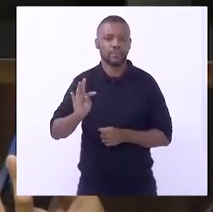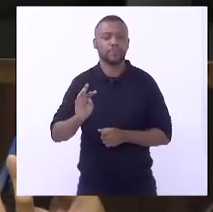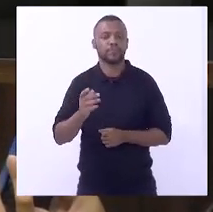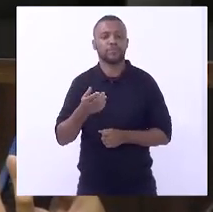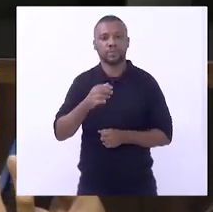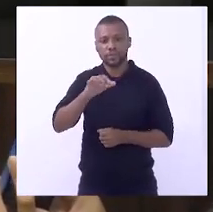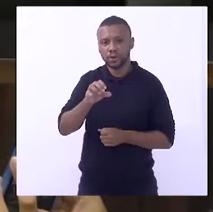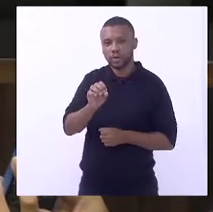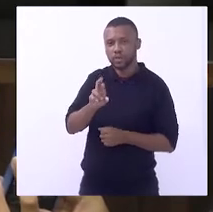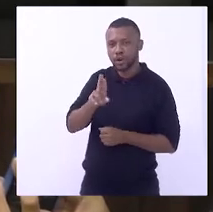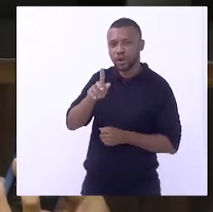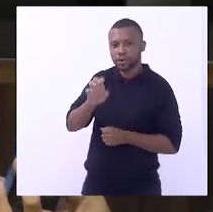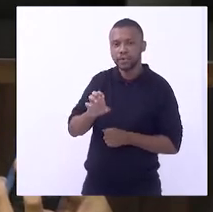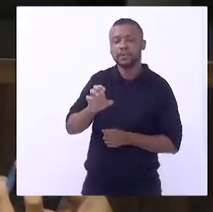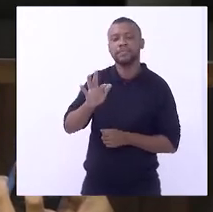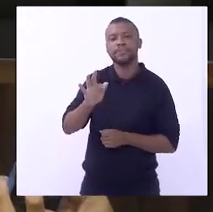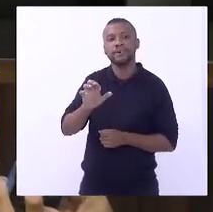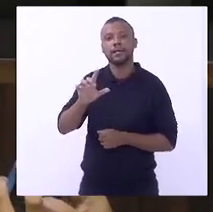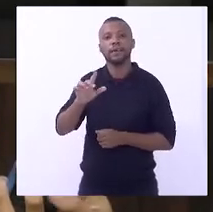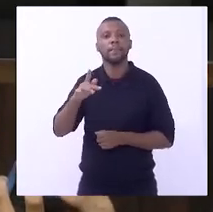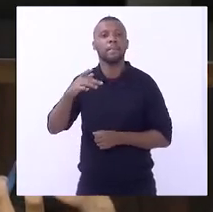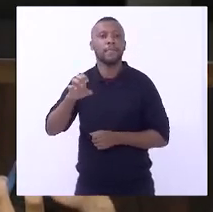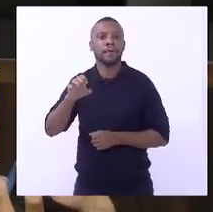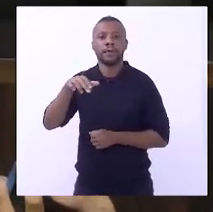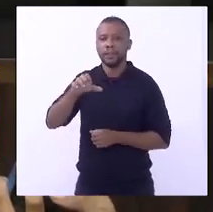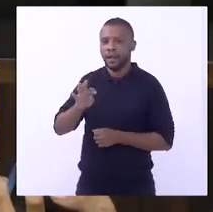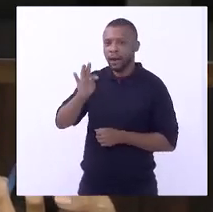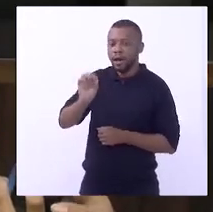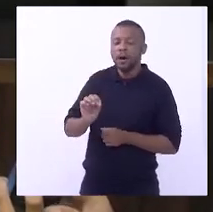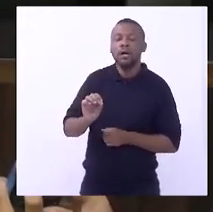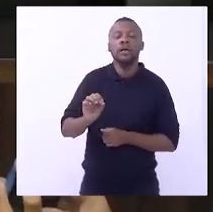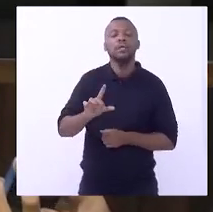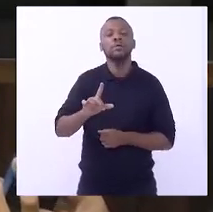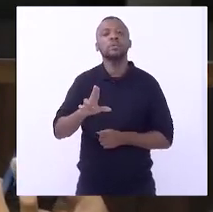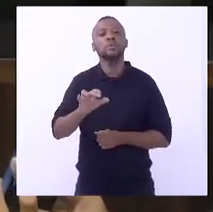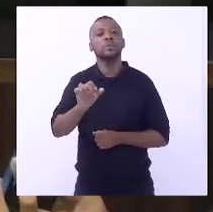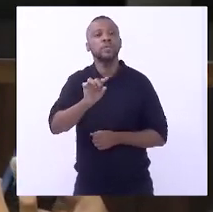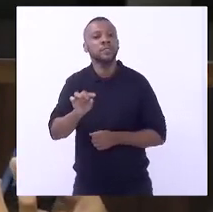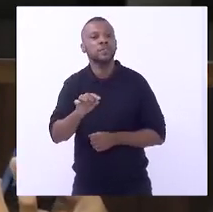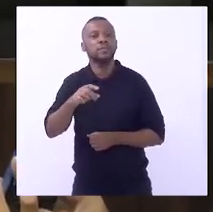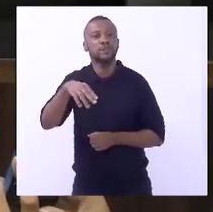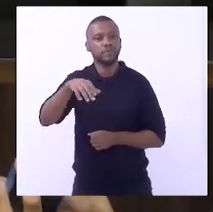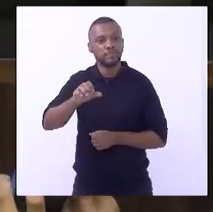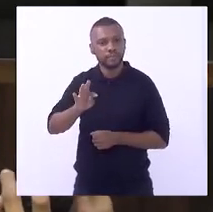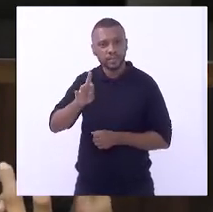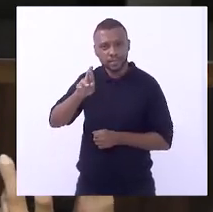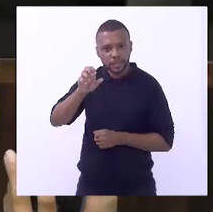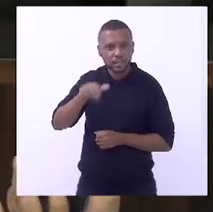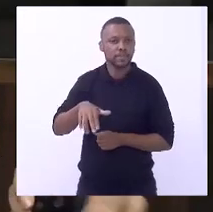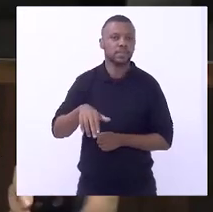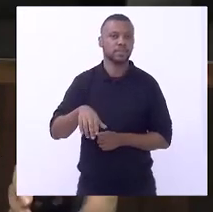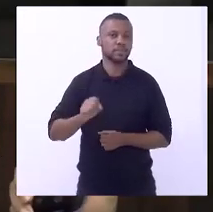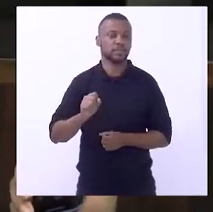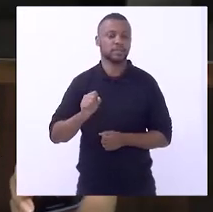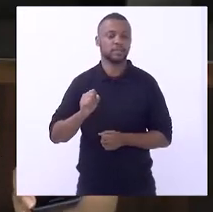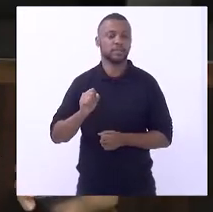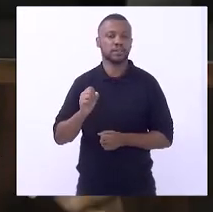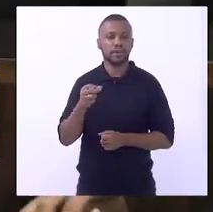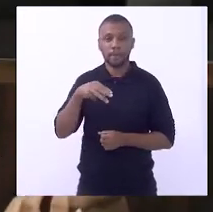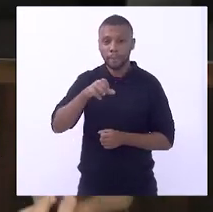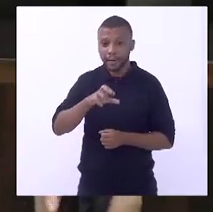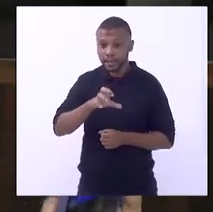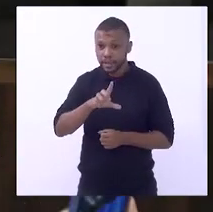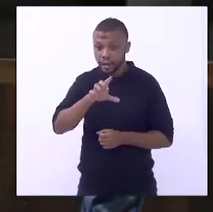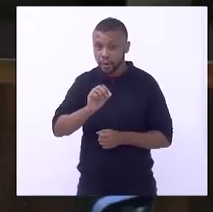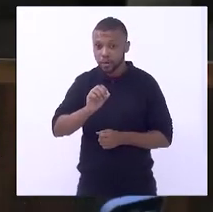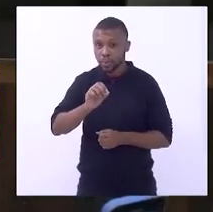Jorge Felipe Neto, Jorge Felipe Neto, Luiz Martins, Luiz Martins, Marcelo